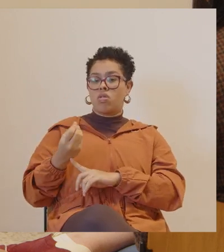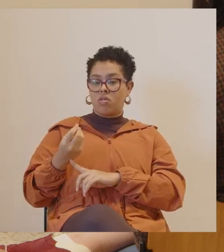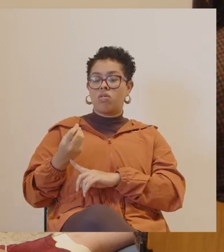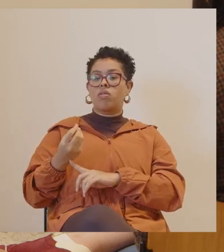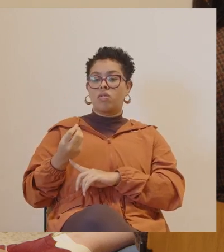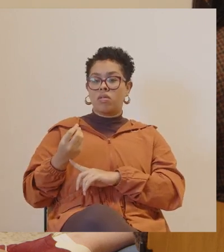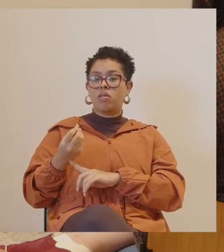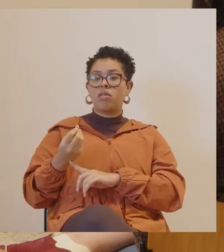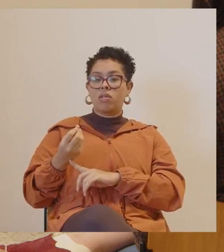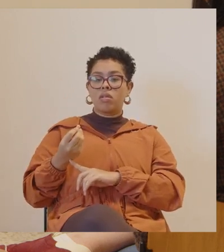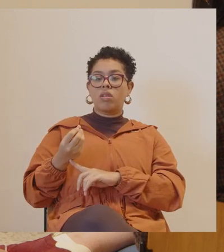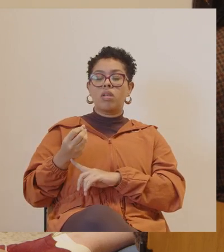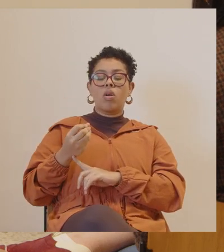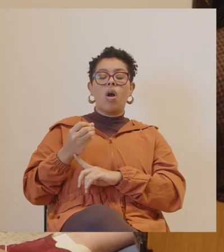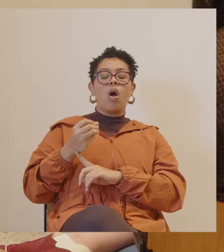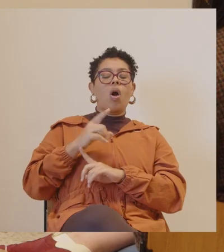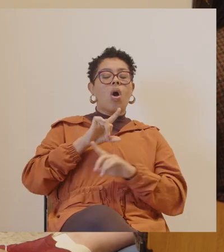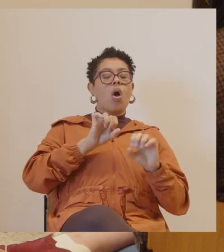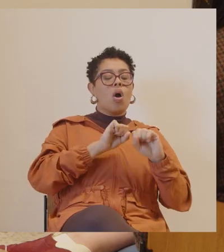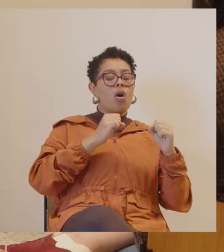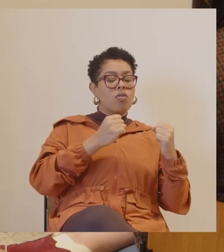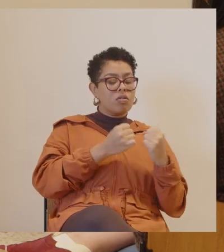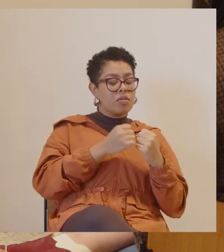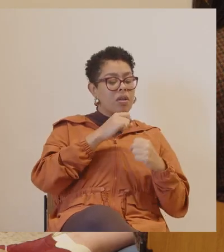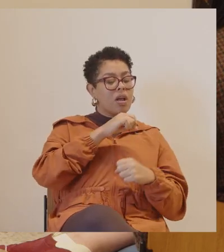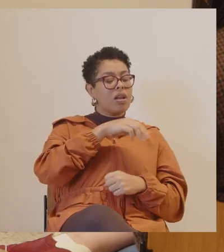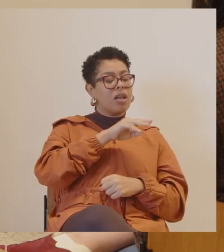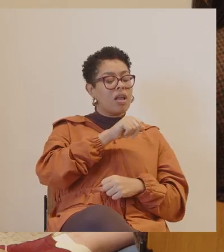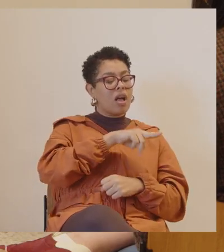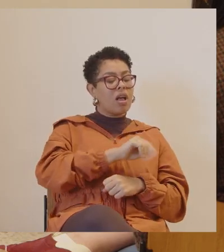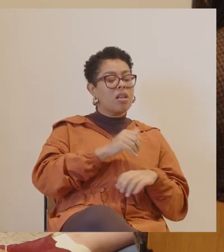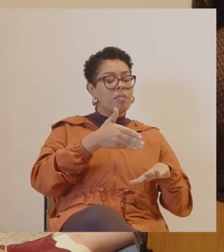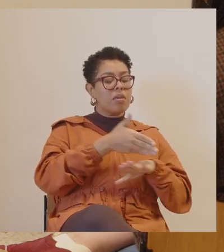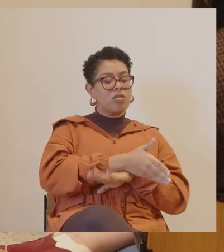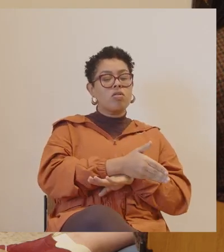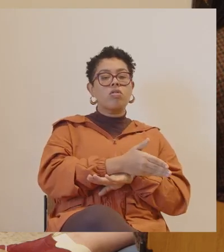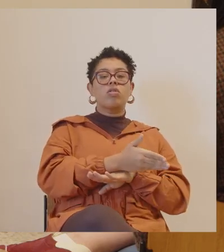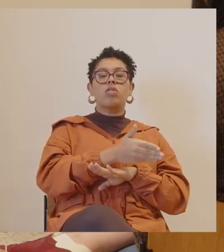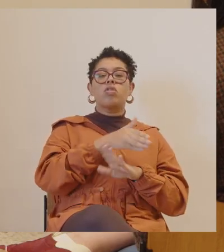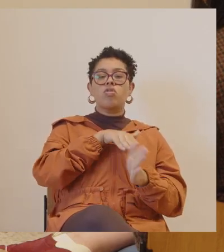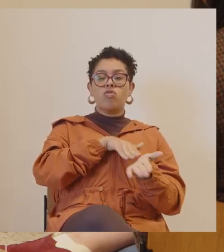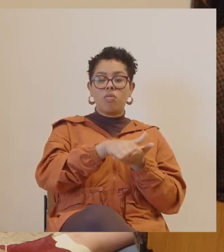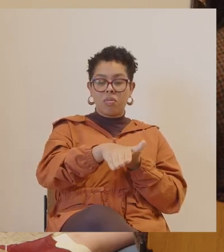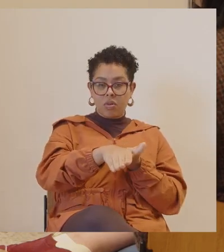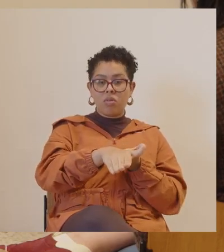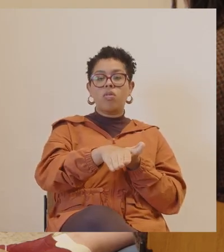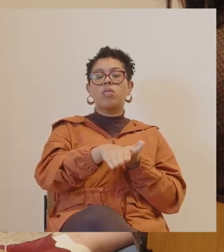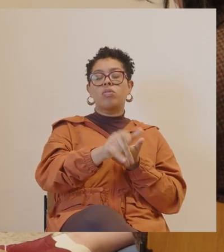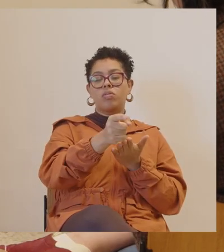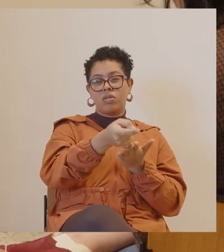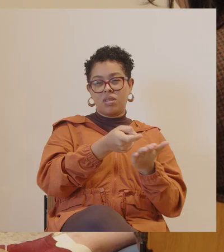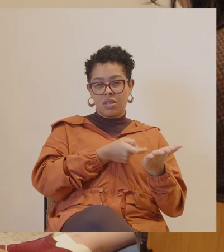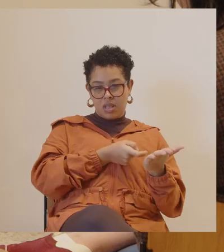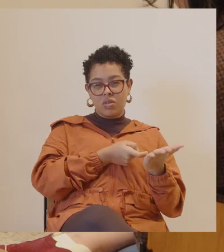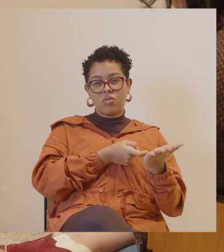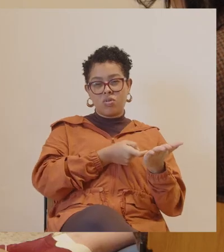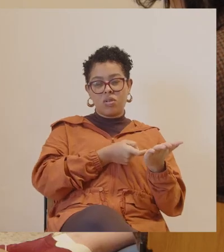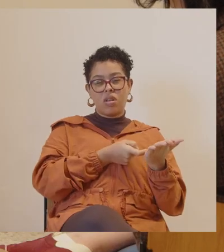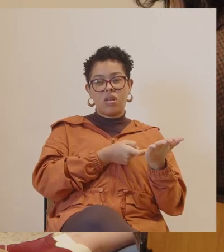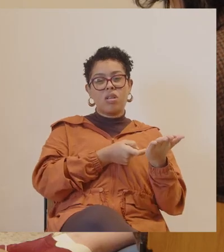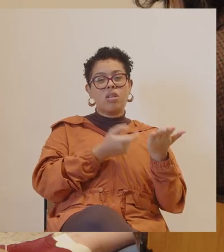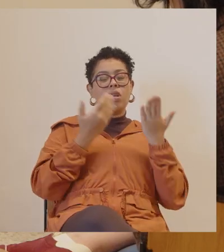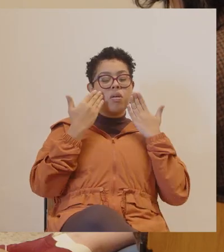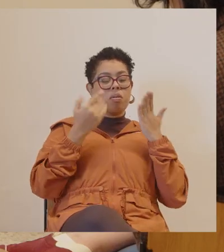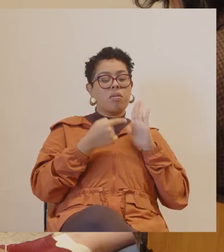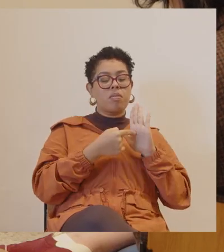o seminário que a Ana participou, relativo ao Monet, a gente publicou, né, um ensaio da Ana baseado na apresentação que a